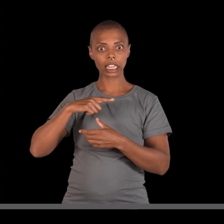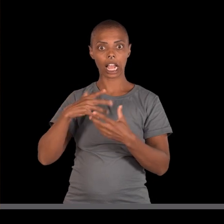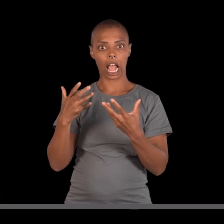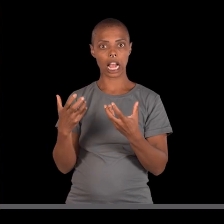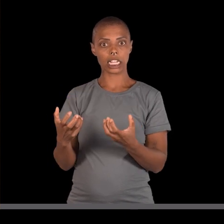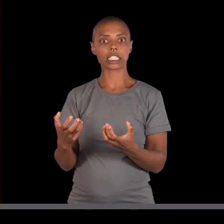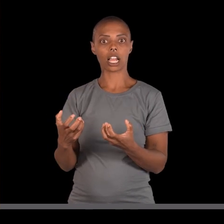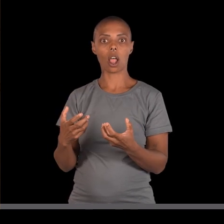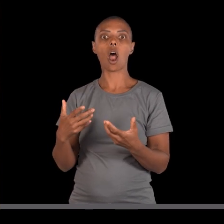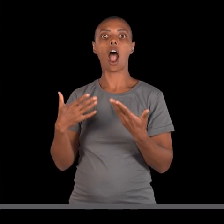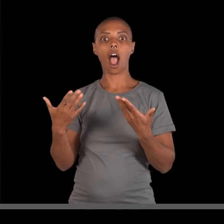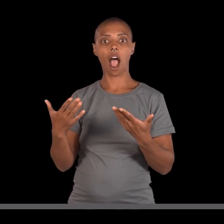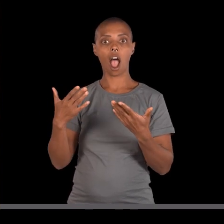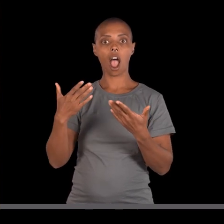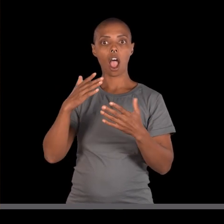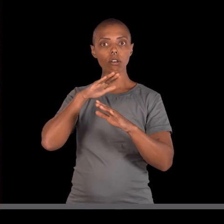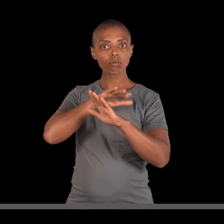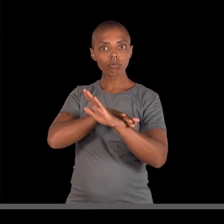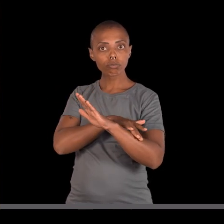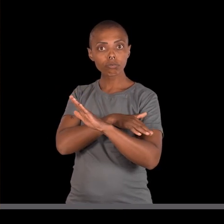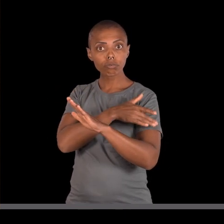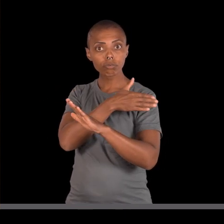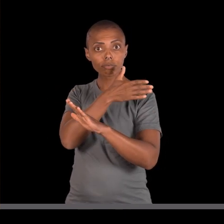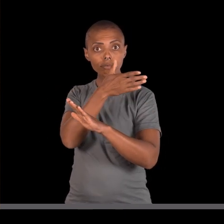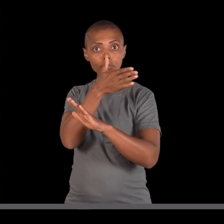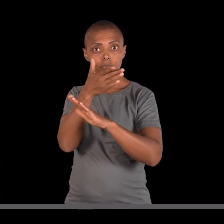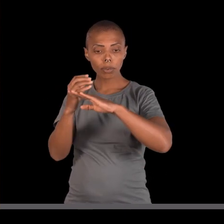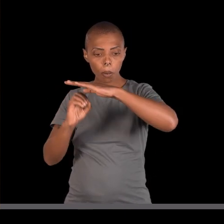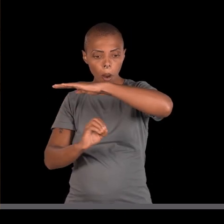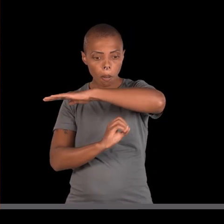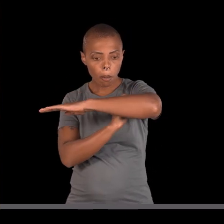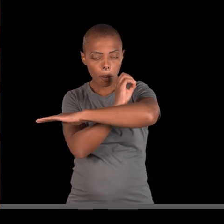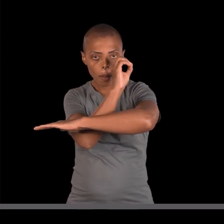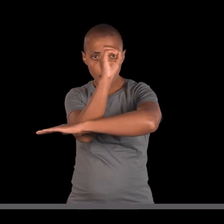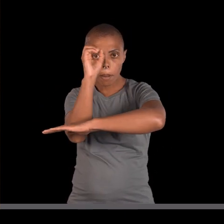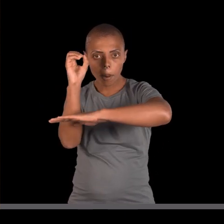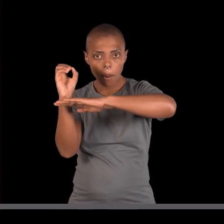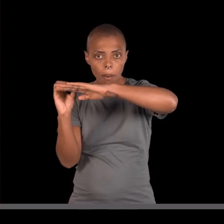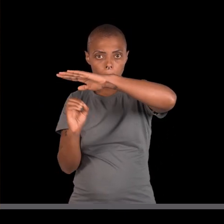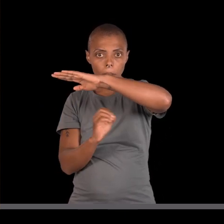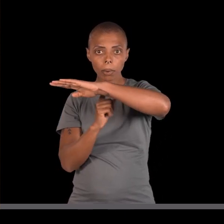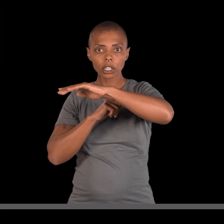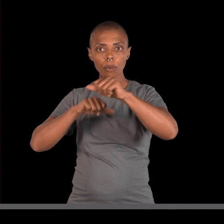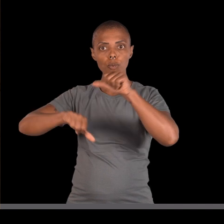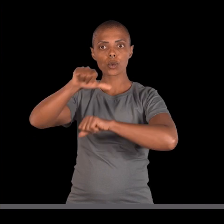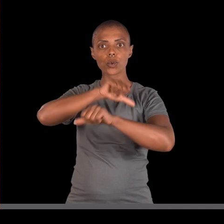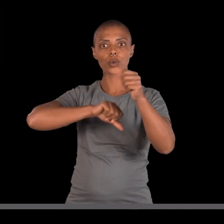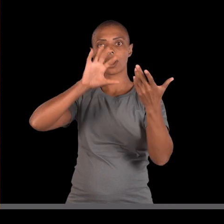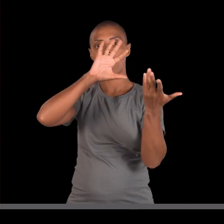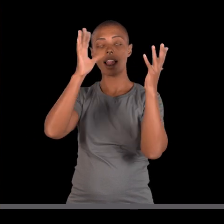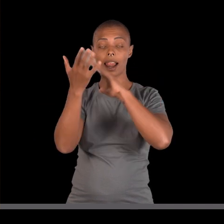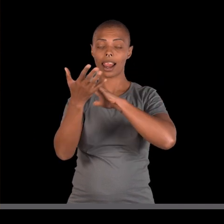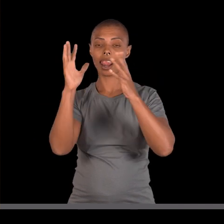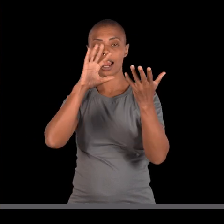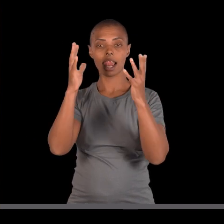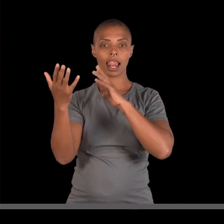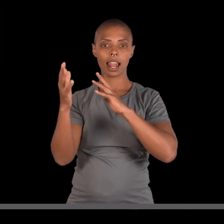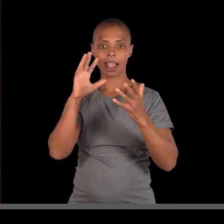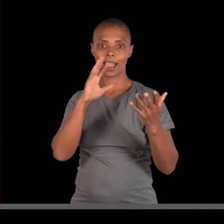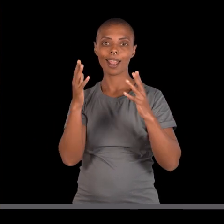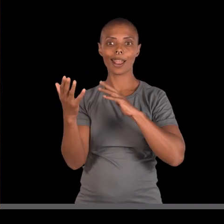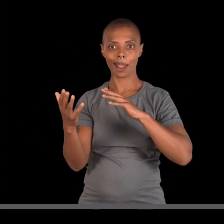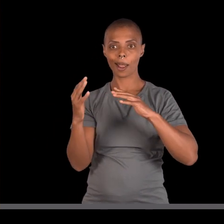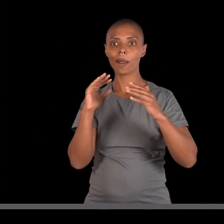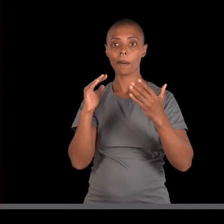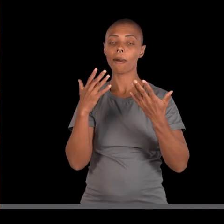e aí uma grande variação de temperatura ao longo do dia e ao longo das estações do ano. Tá? Então, a